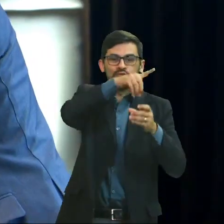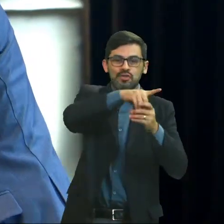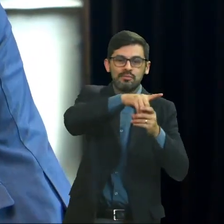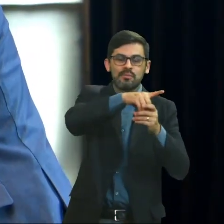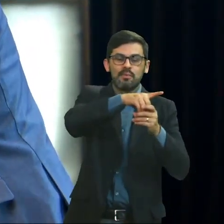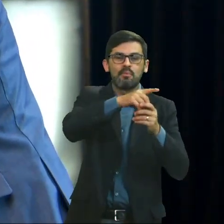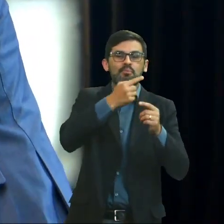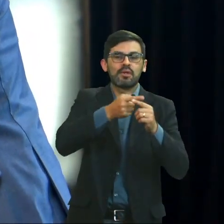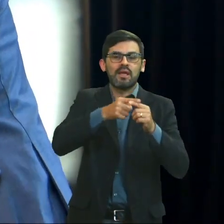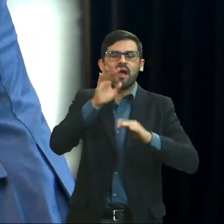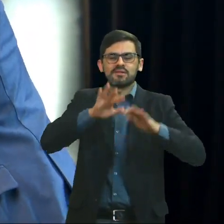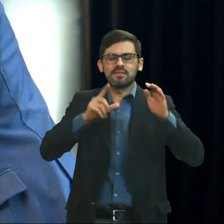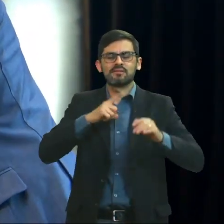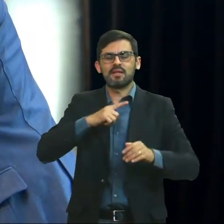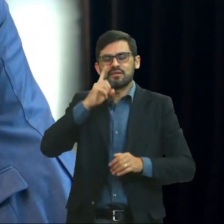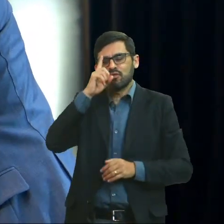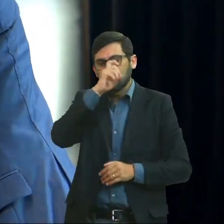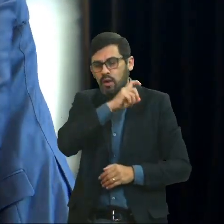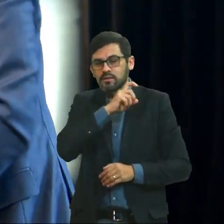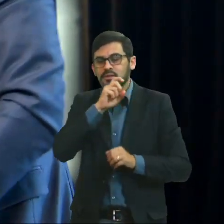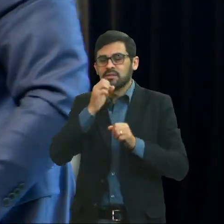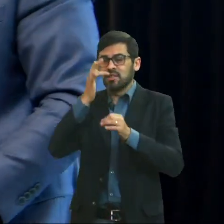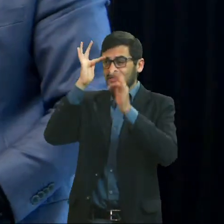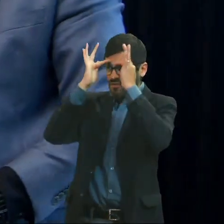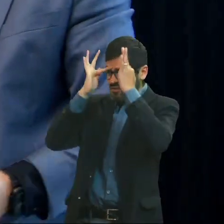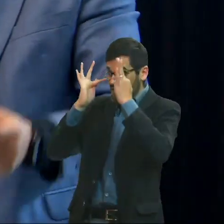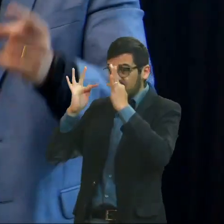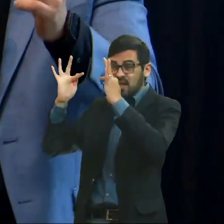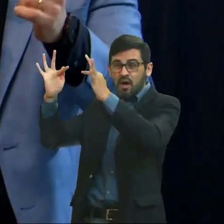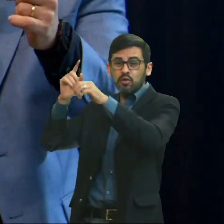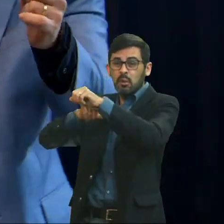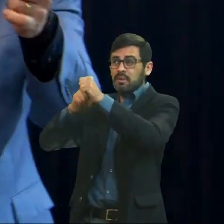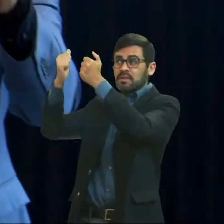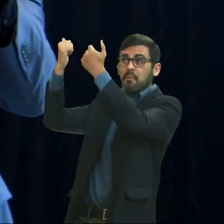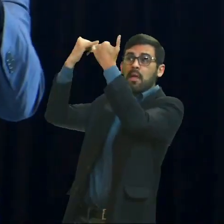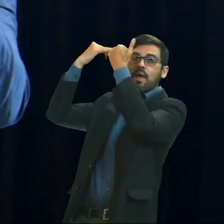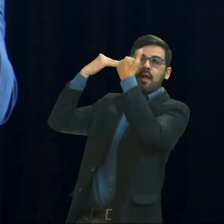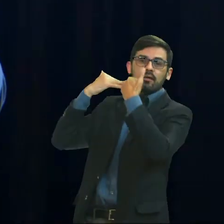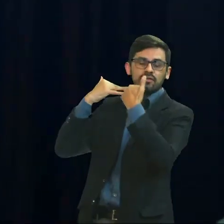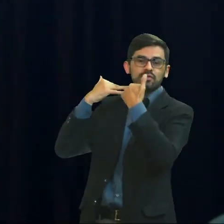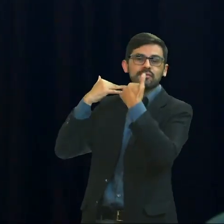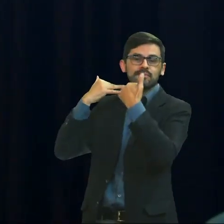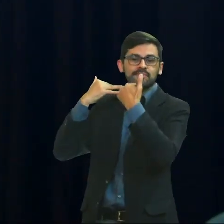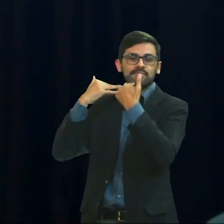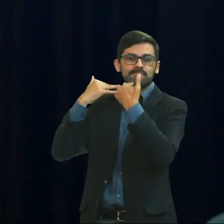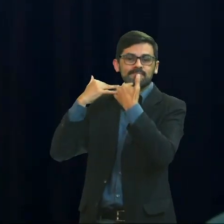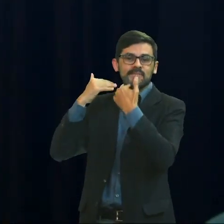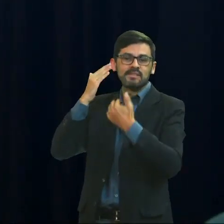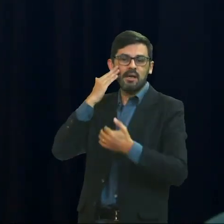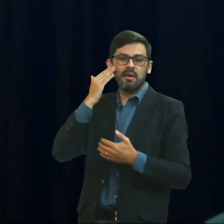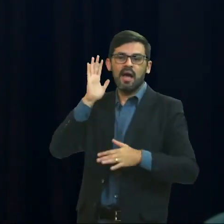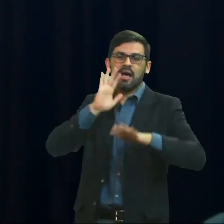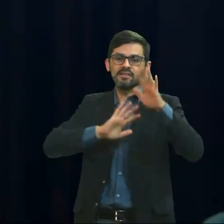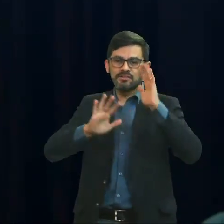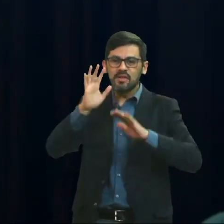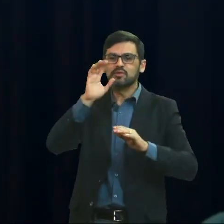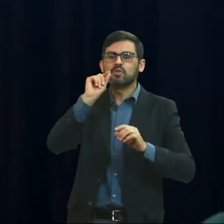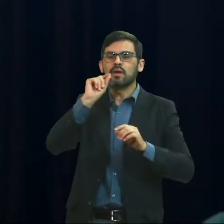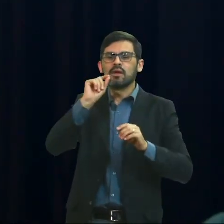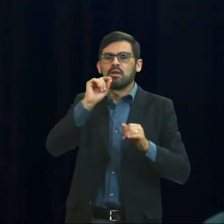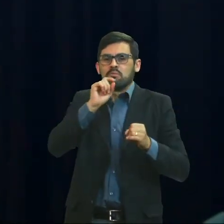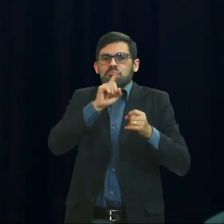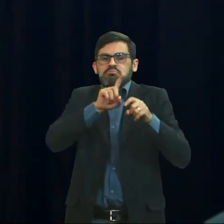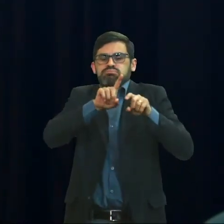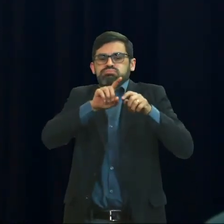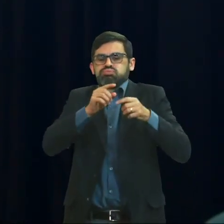na hora que a bênção chega. A maioria dos casos de infidelidade no casamento é quando o cara está bem, não é quando